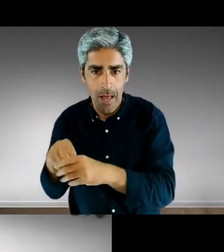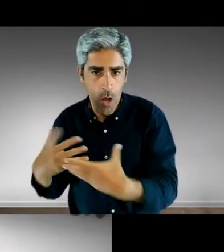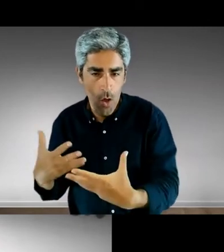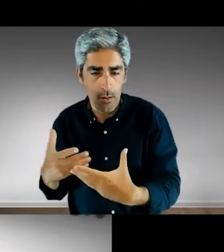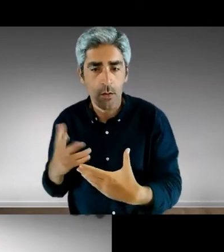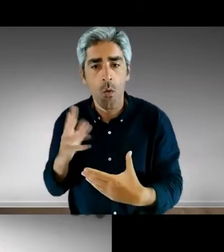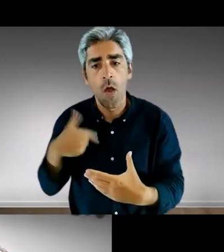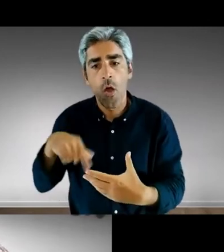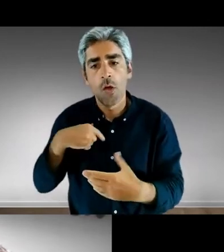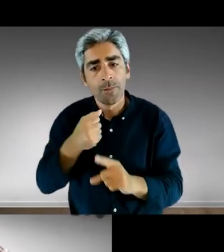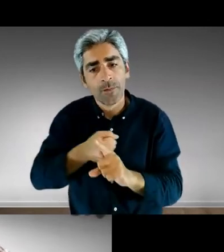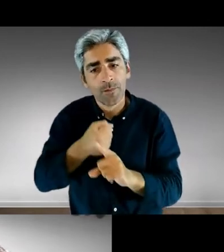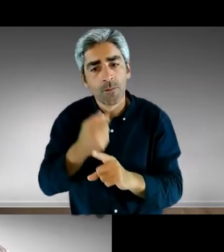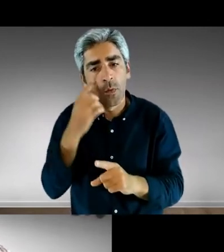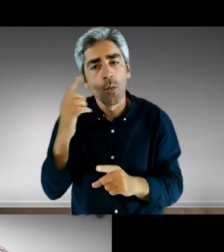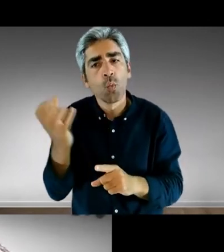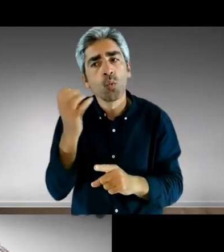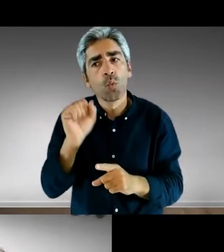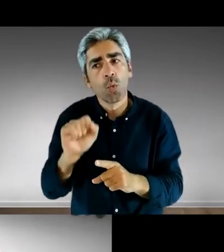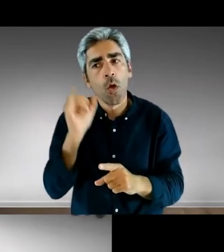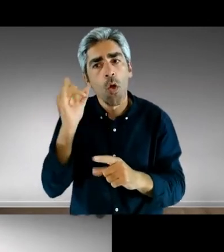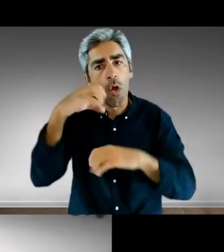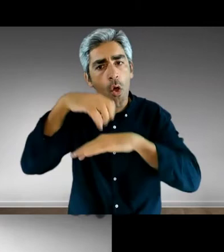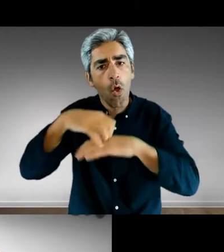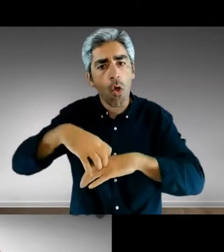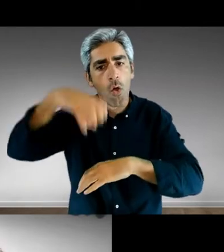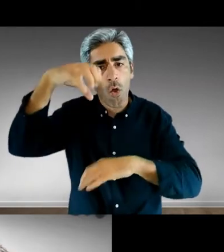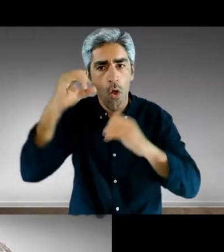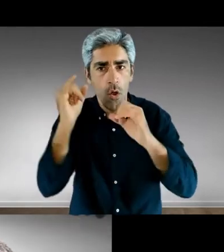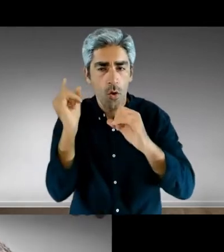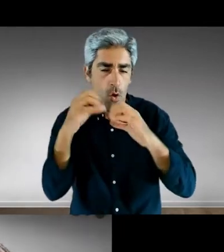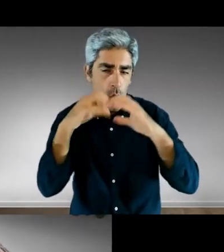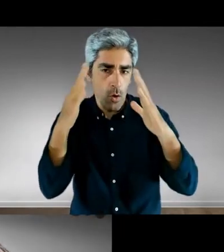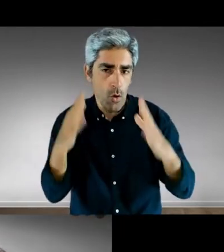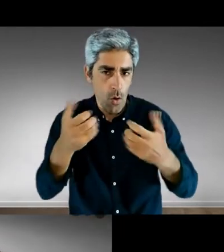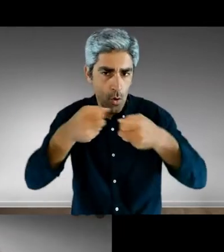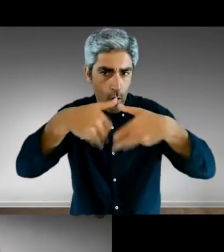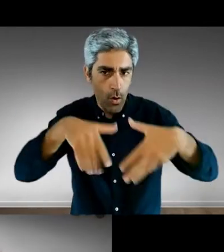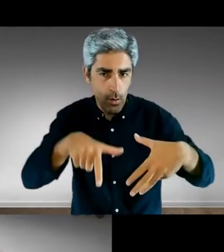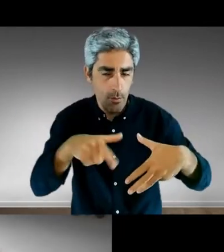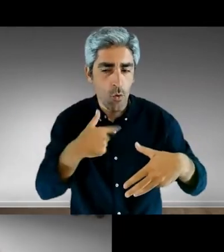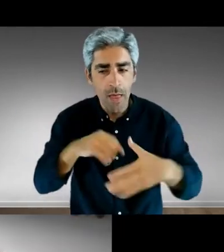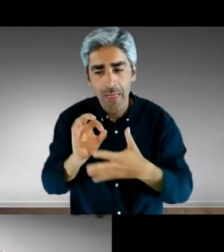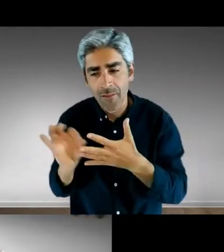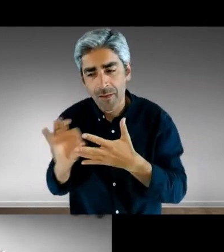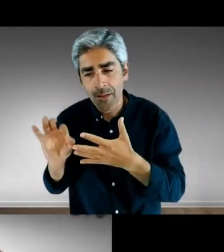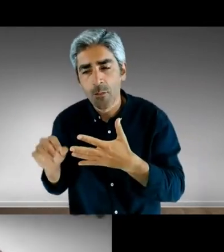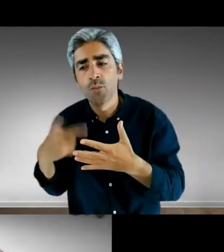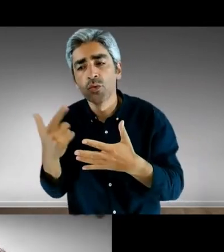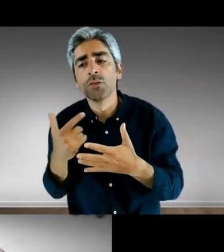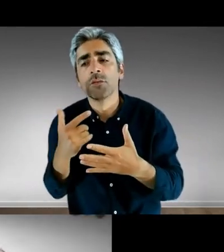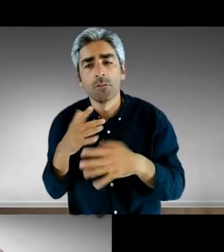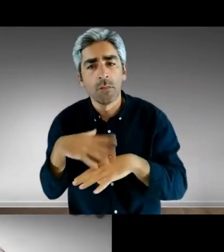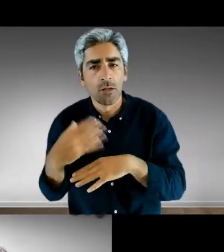vamos atrás daquilo que é a cultura organizacional, tudo aquilo que definimos para ser feito, mais tarde ou mais cedo fica para trás, porque